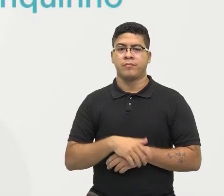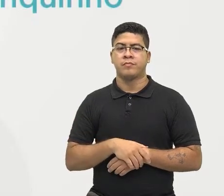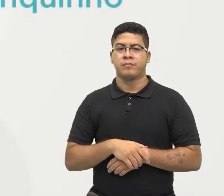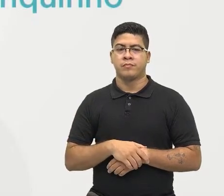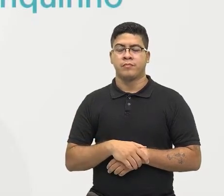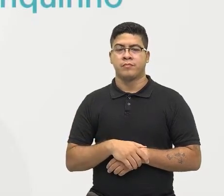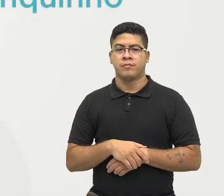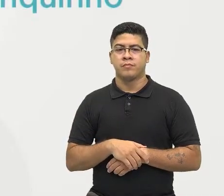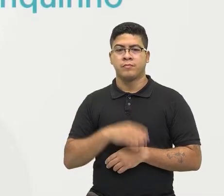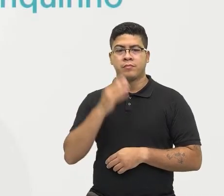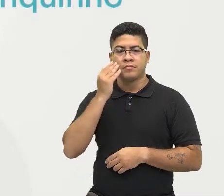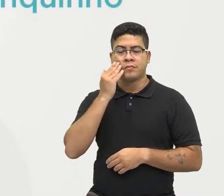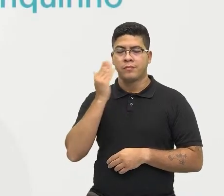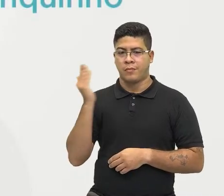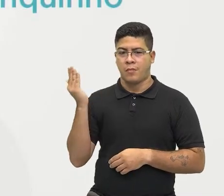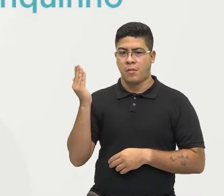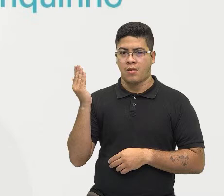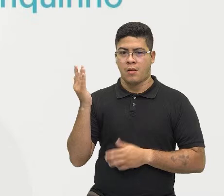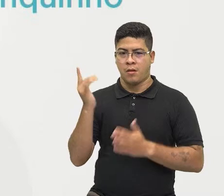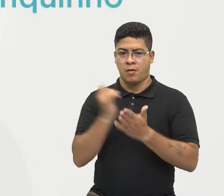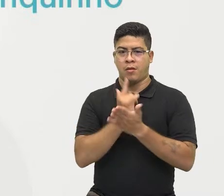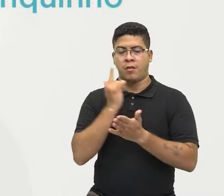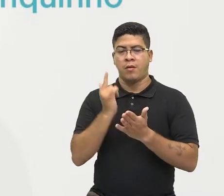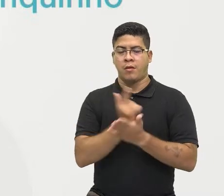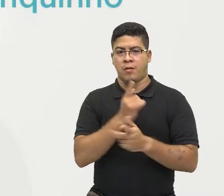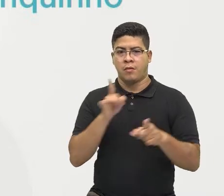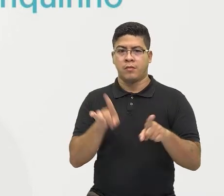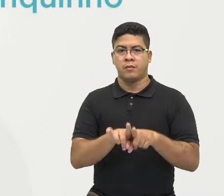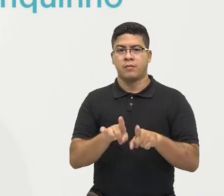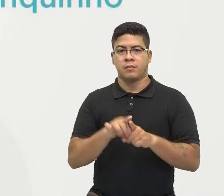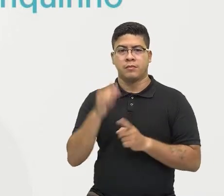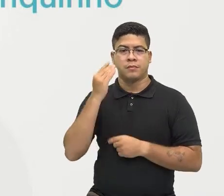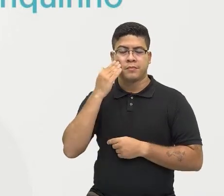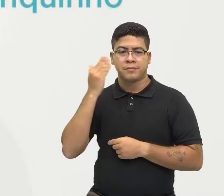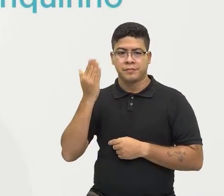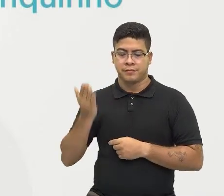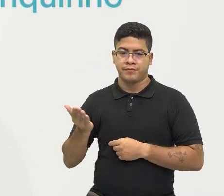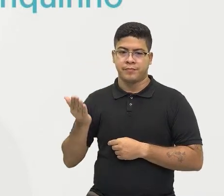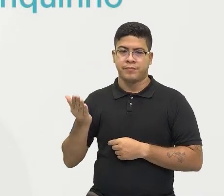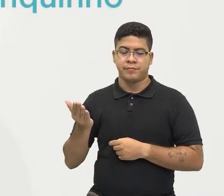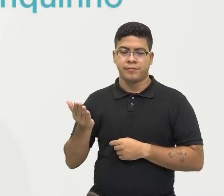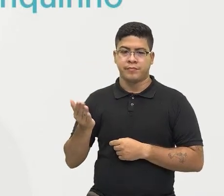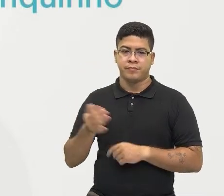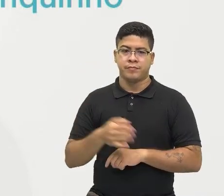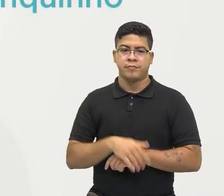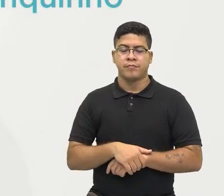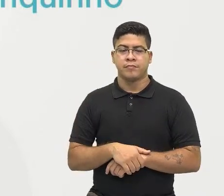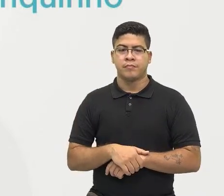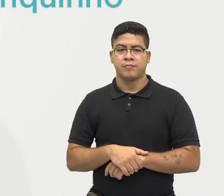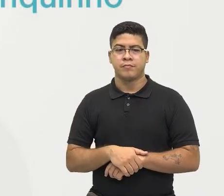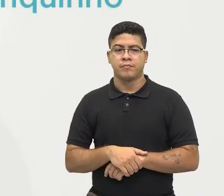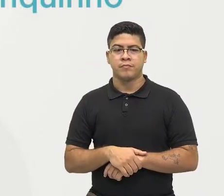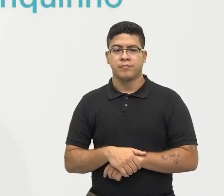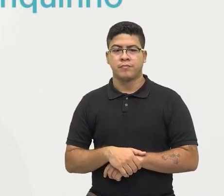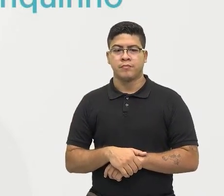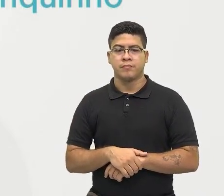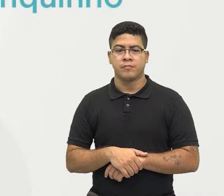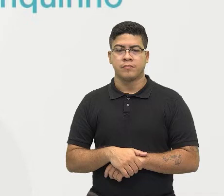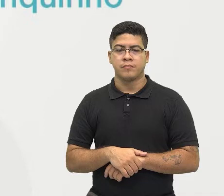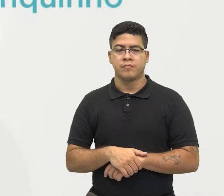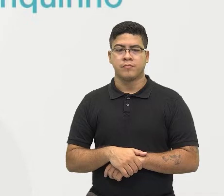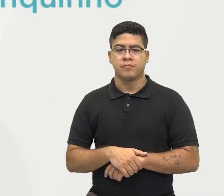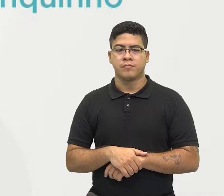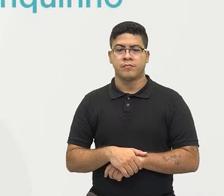Veja só a Geração Presença também, veja, olha a capa da revista, o volume 2º. Aqui foram,